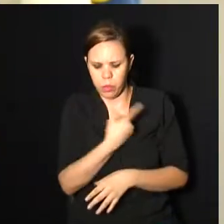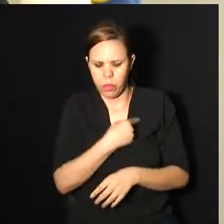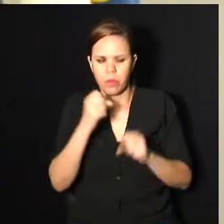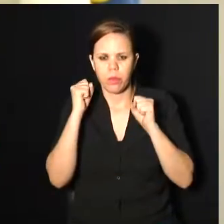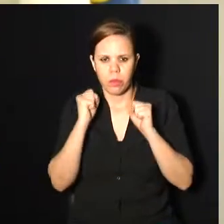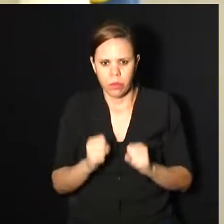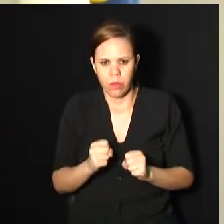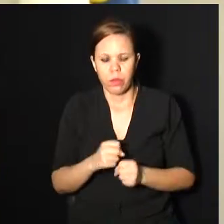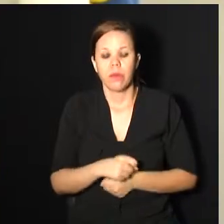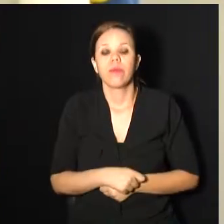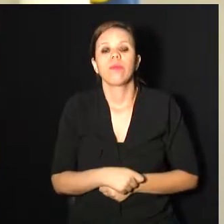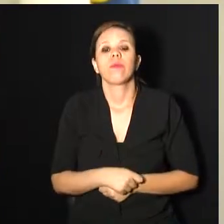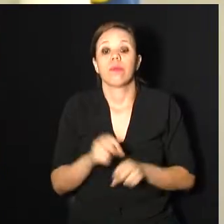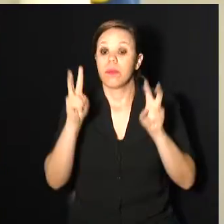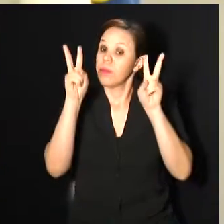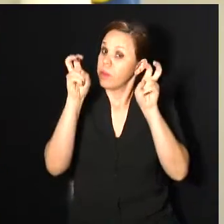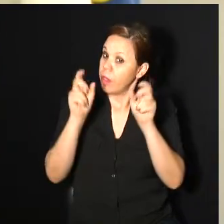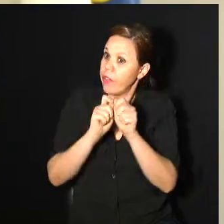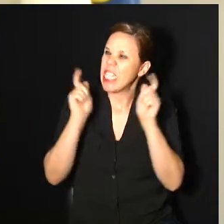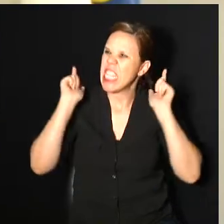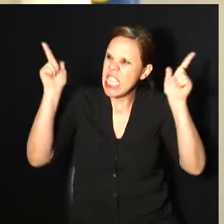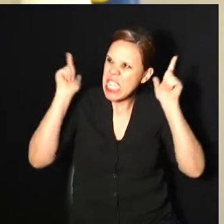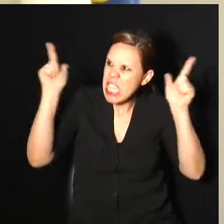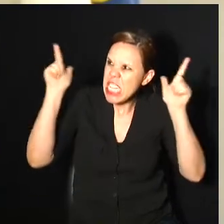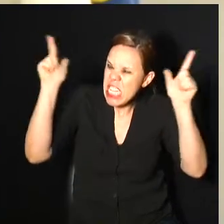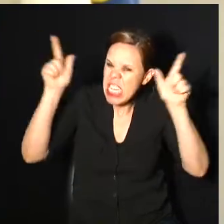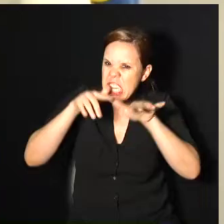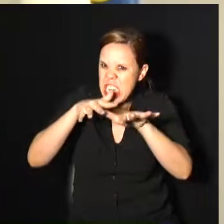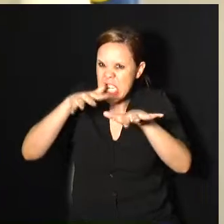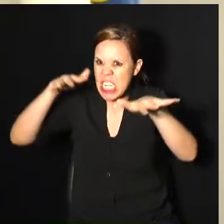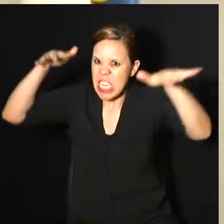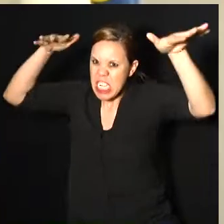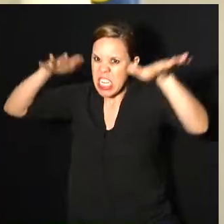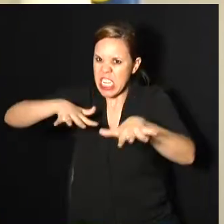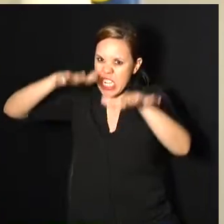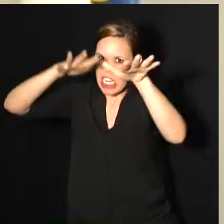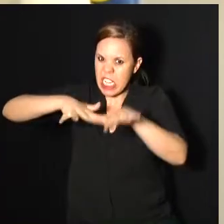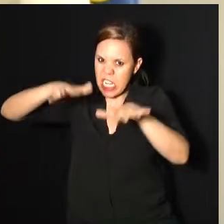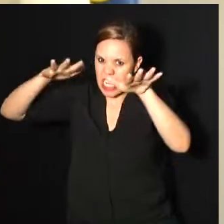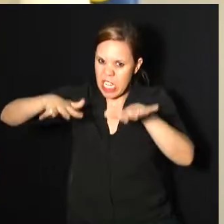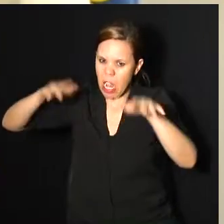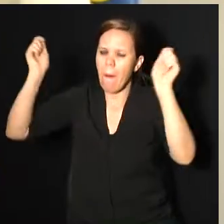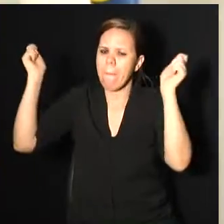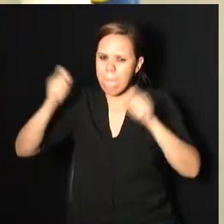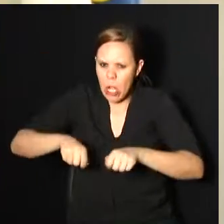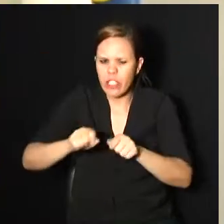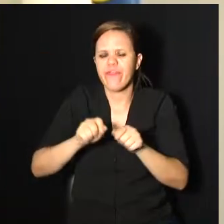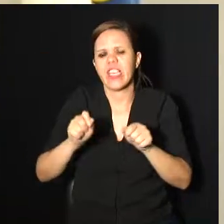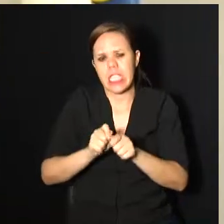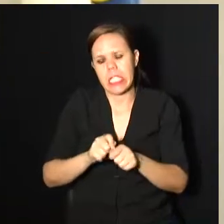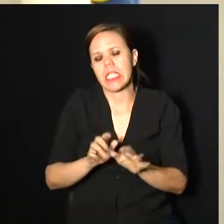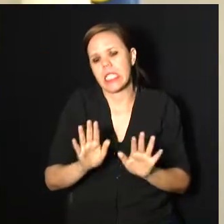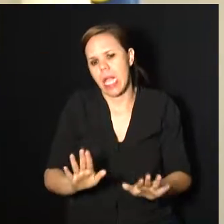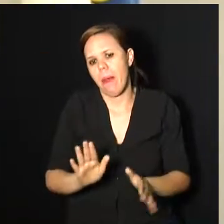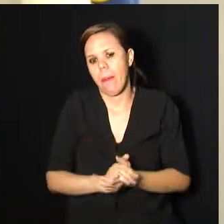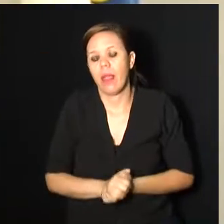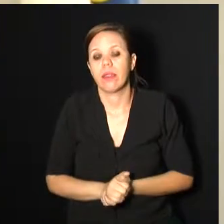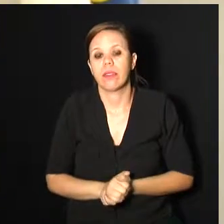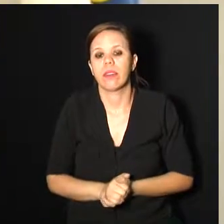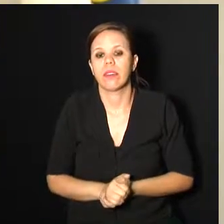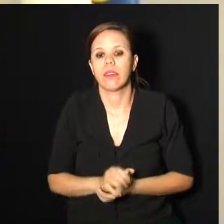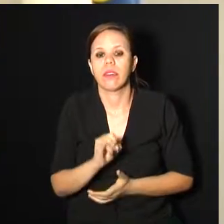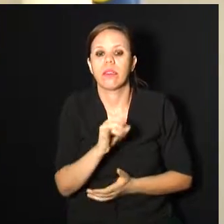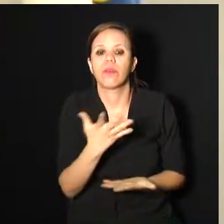podemos, aspas, fazer greve, nós podemos fazer passeata, nós podemos fazer protesto, né? Sem que